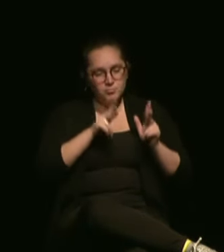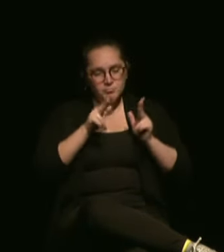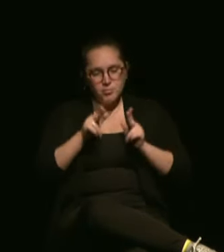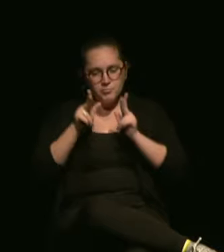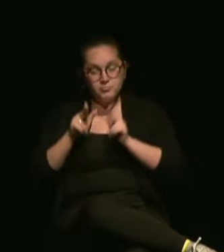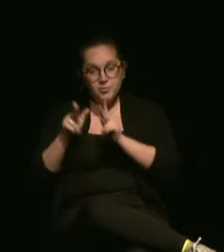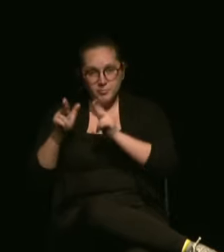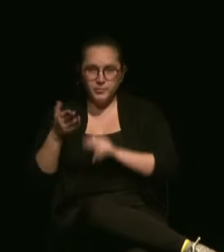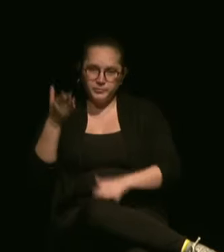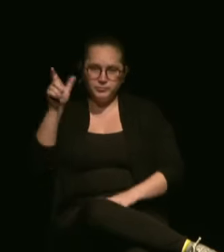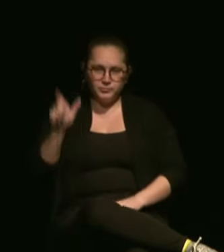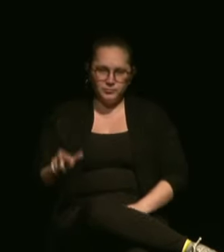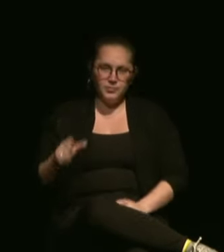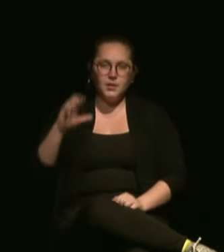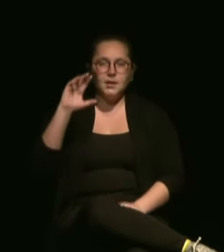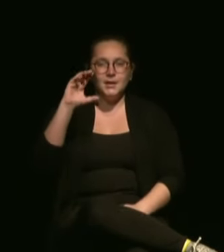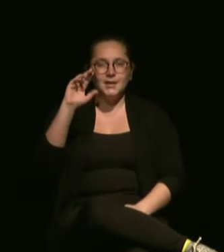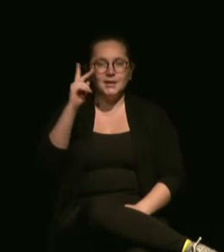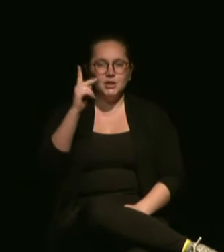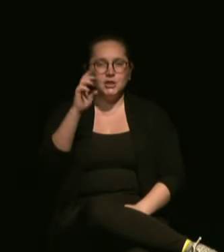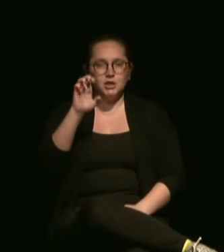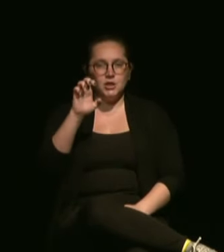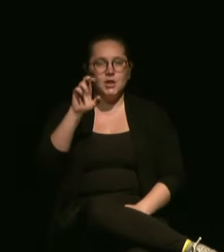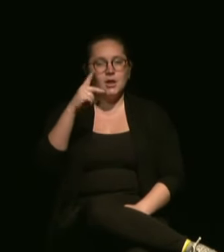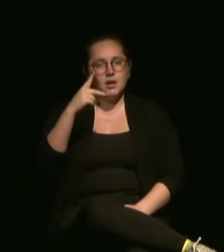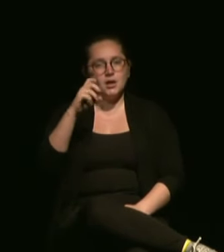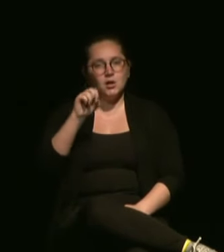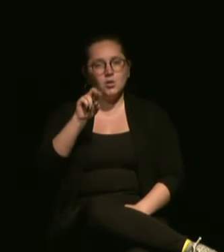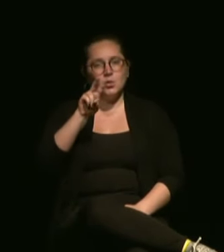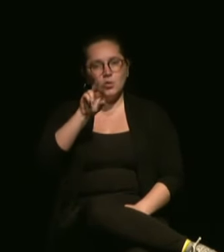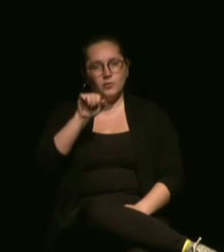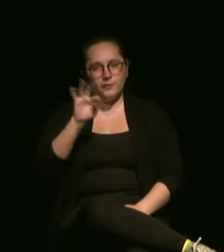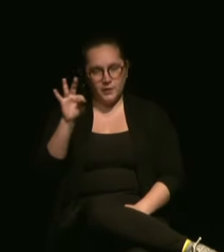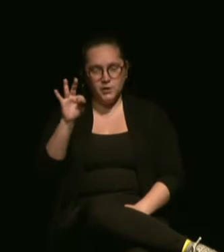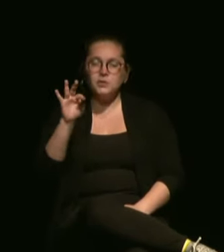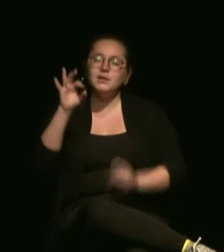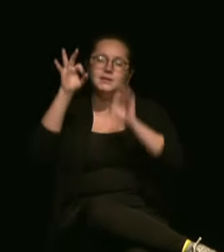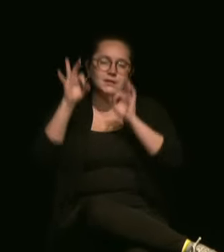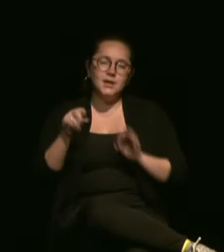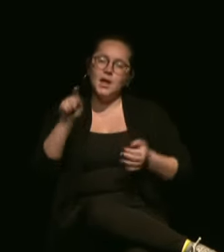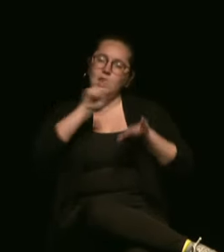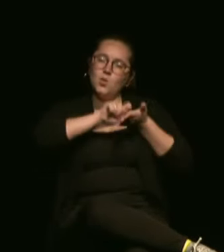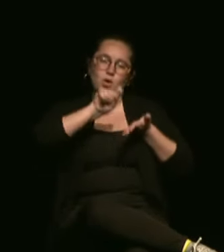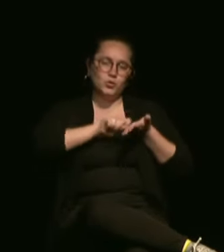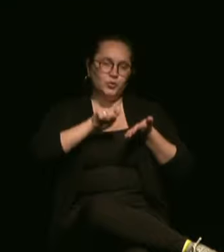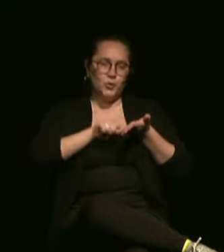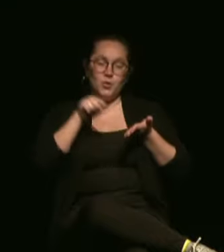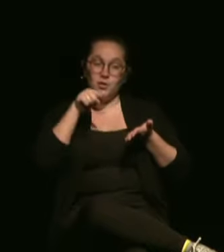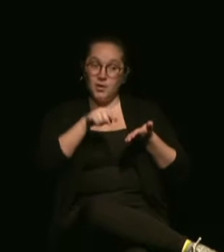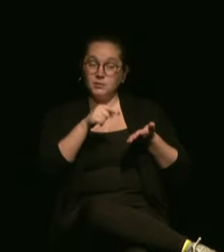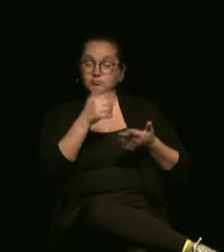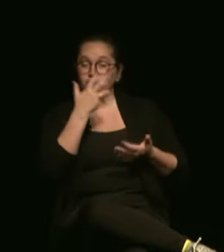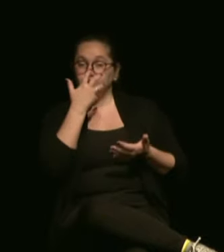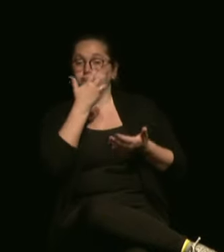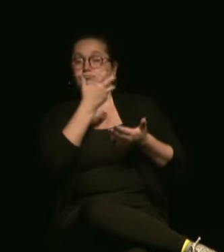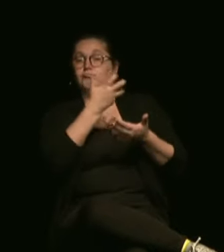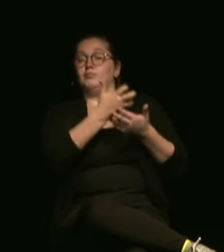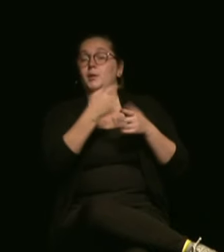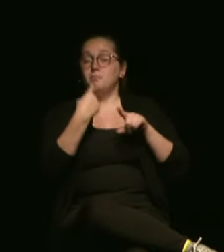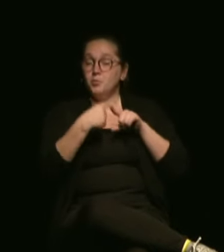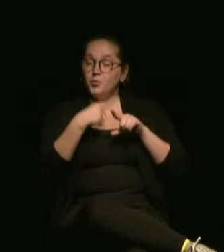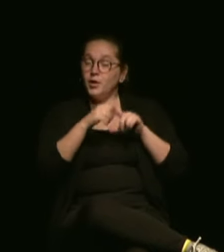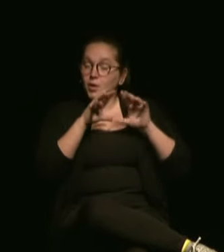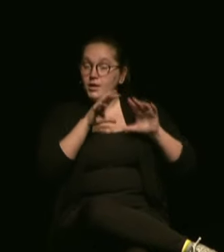Chekhov, evidentemente, é um personagem, é um autor que fascinava o Coutinho exatamente por causa disso, porque,